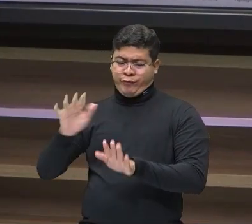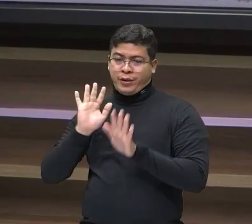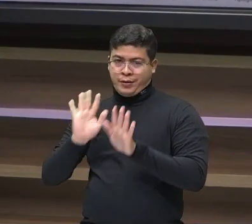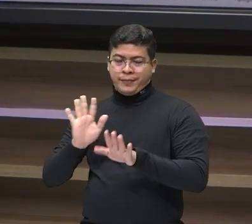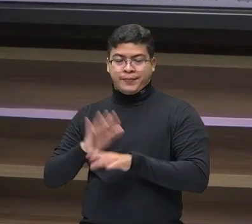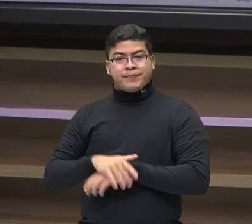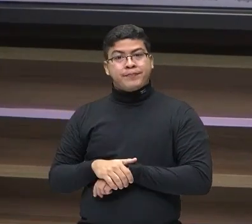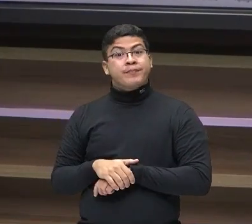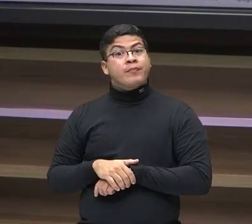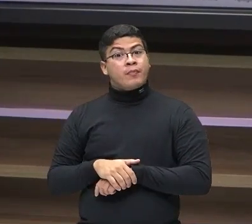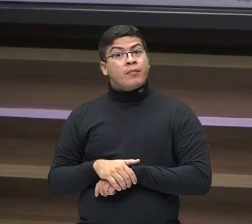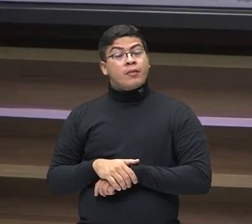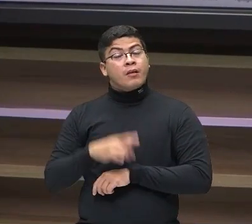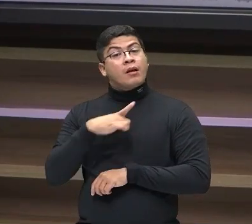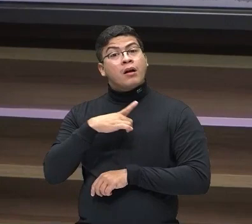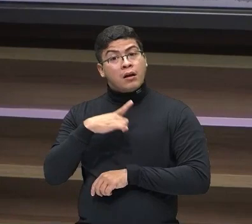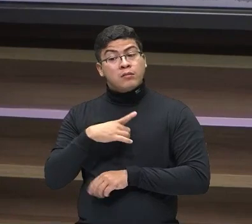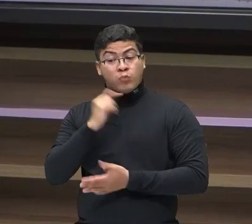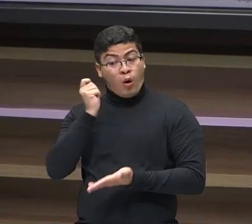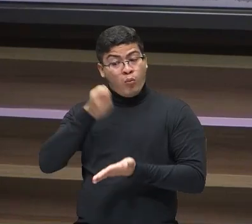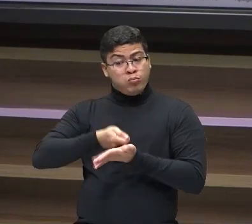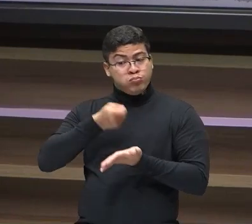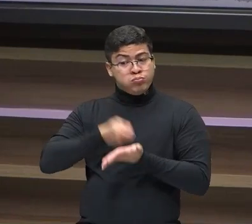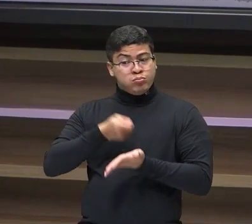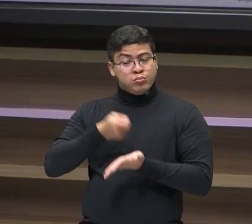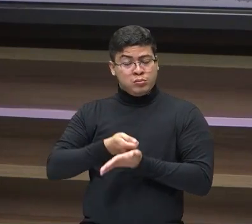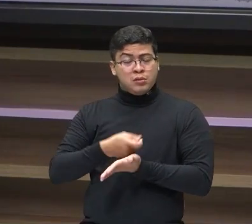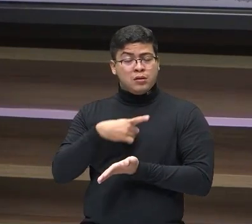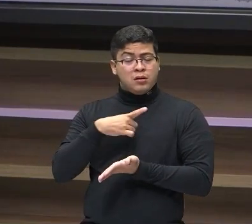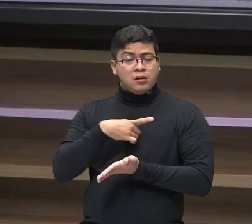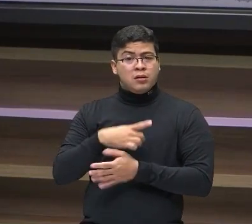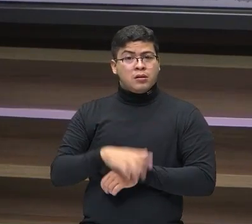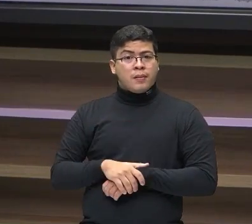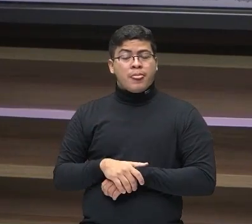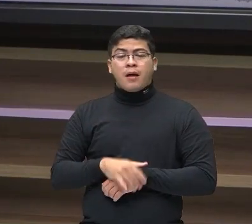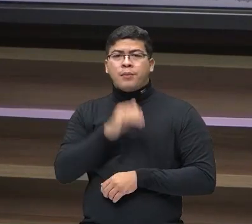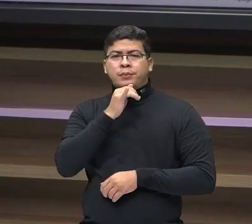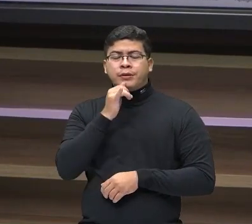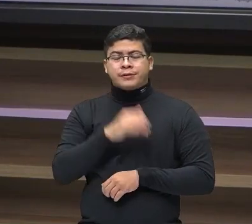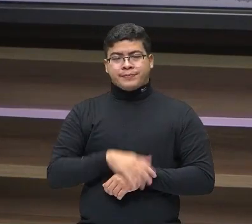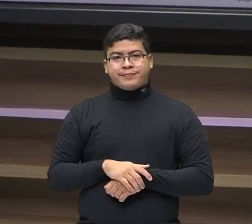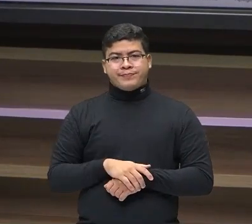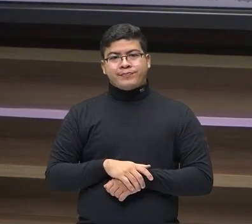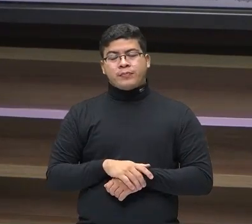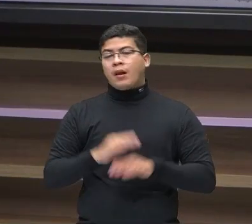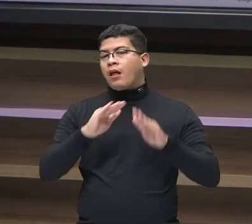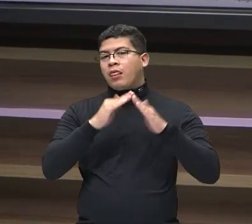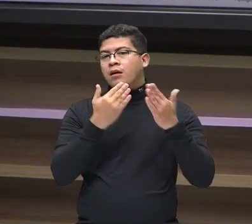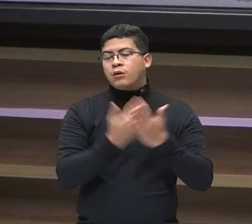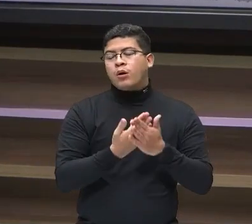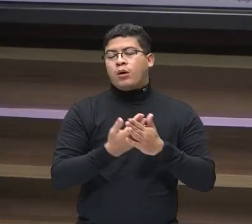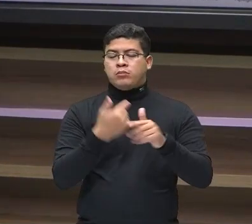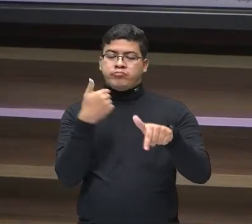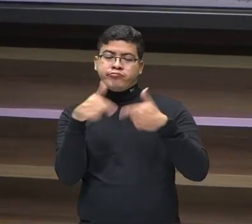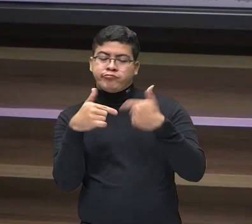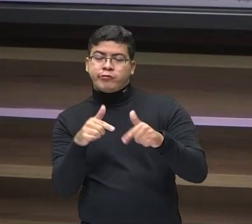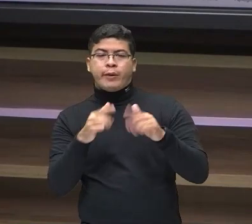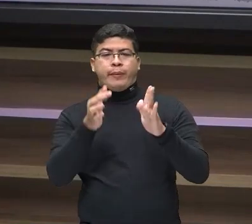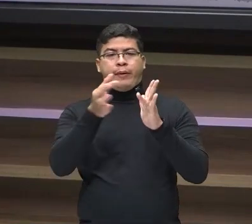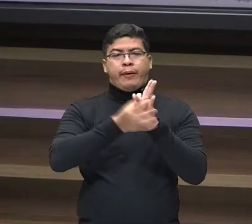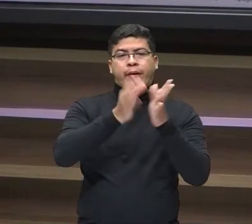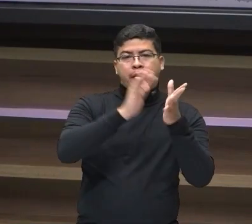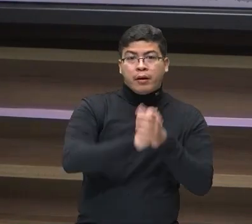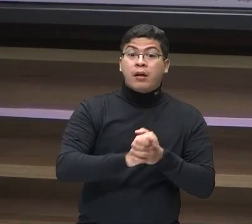ela se tornou obrigatória. Por exemplo, as pessoas que queriam colocar o seu filho numa escola, trabalhar, casar,